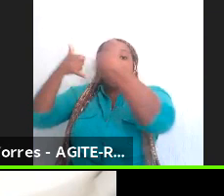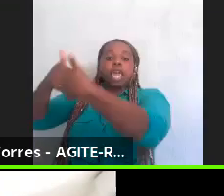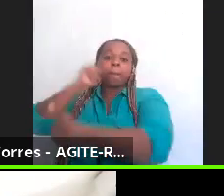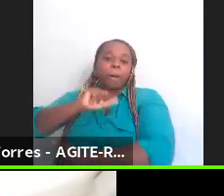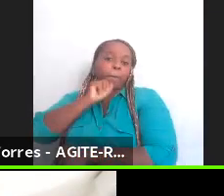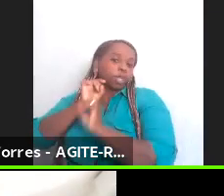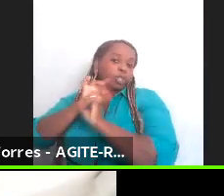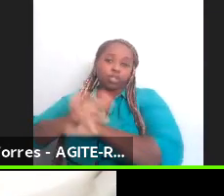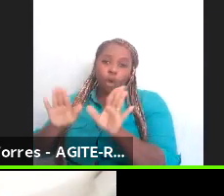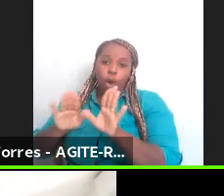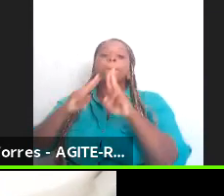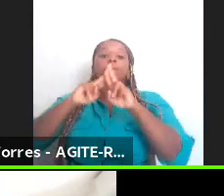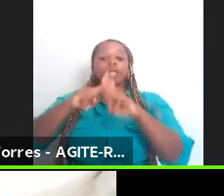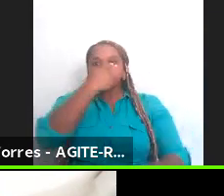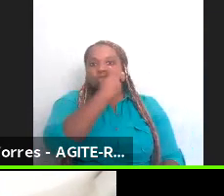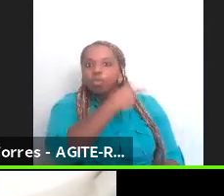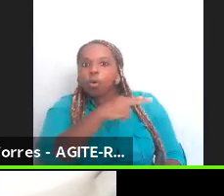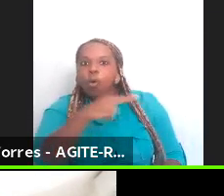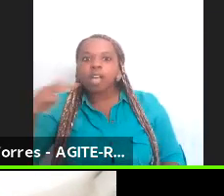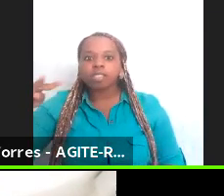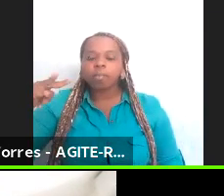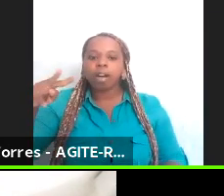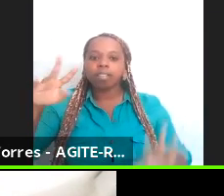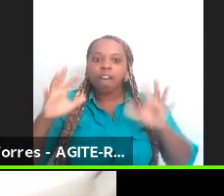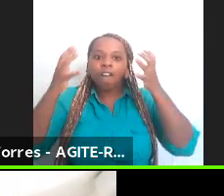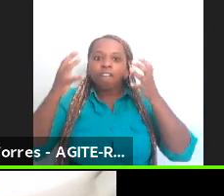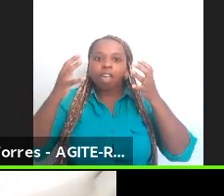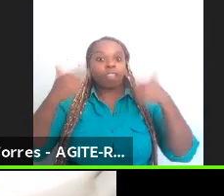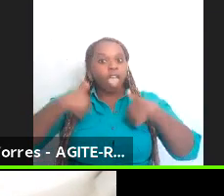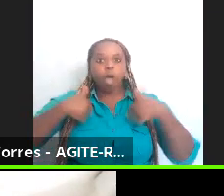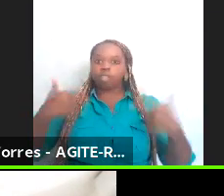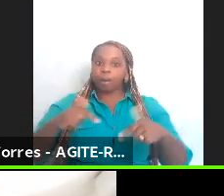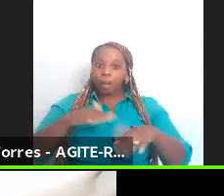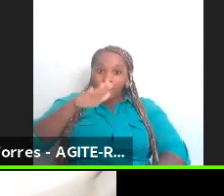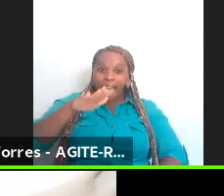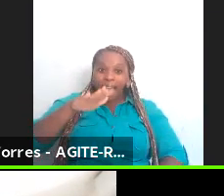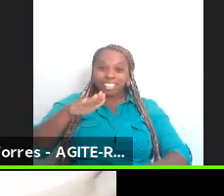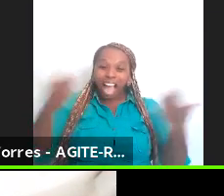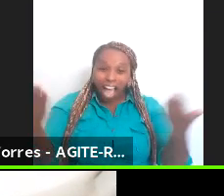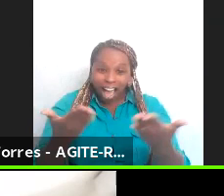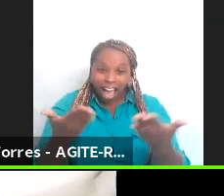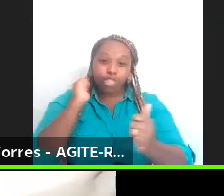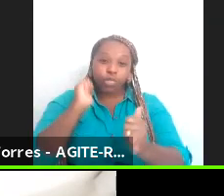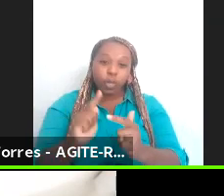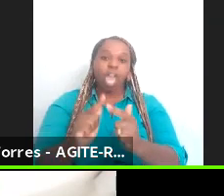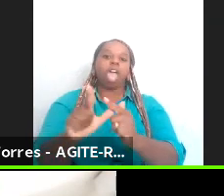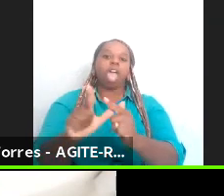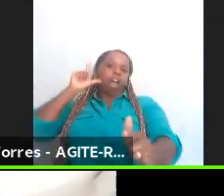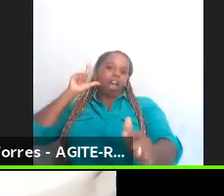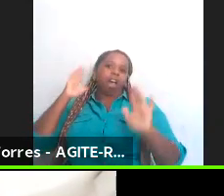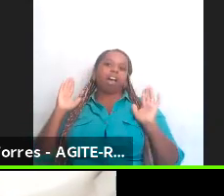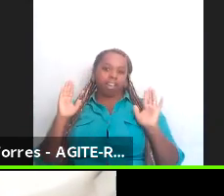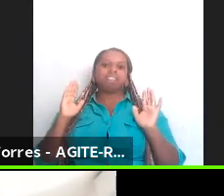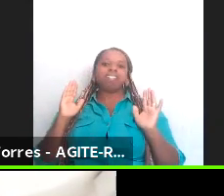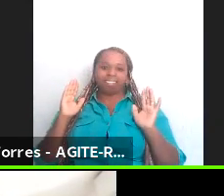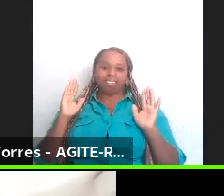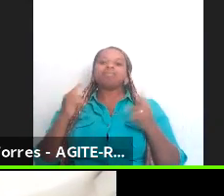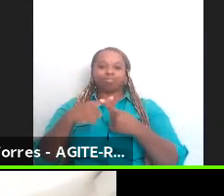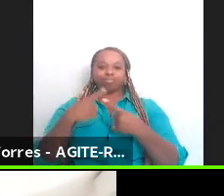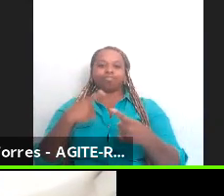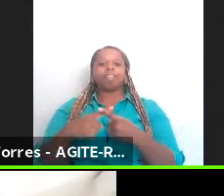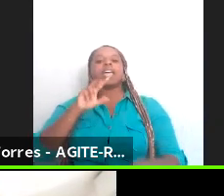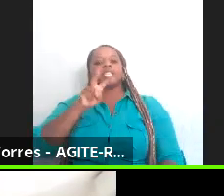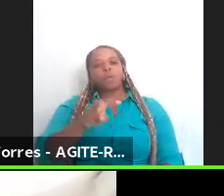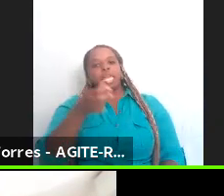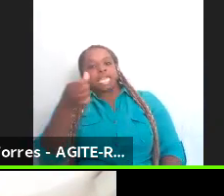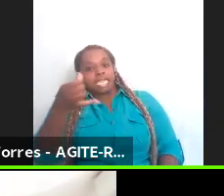eventos começaram a entrar e está entrando. Eu estou trabalhando muito mais agora do que eu trabalhava antes, porque eu, apesar dos meus 56 anos, apesar